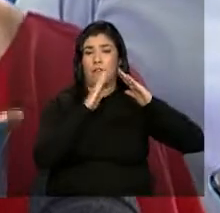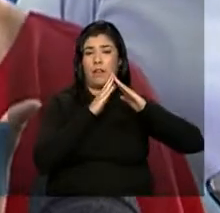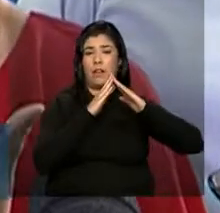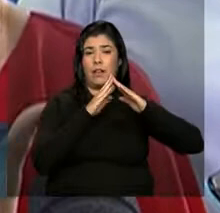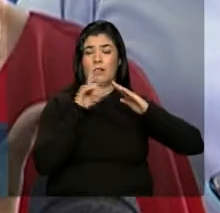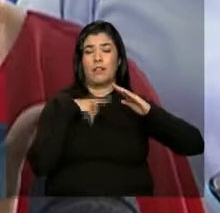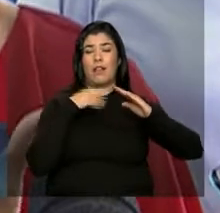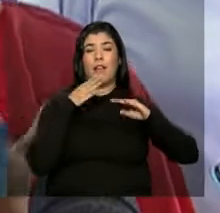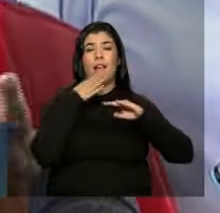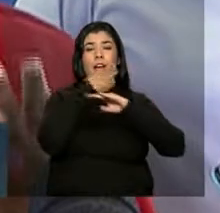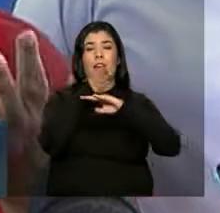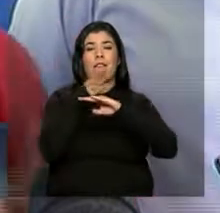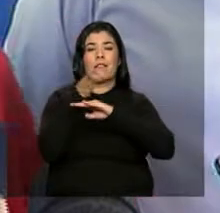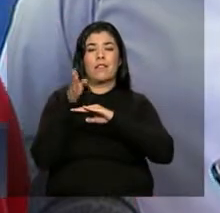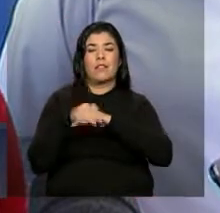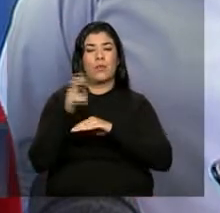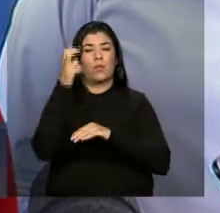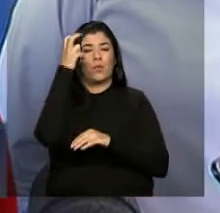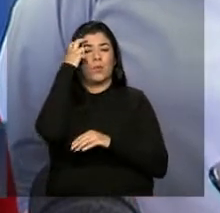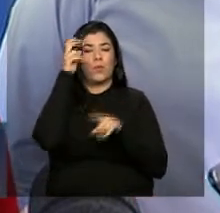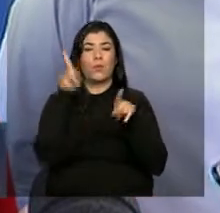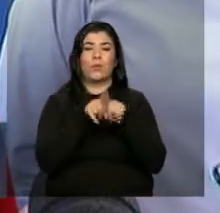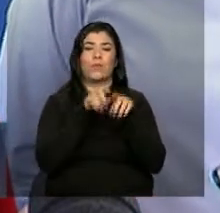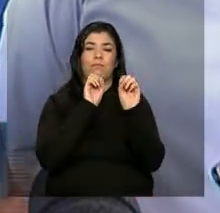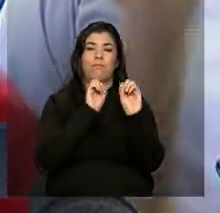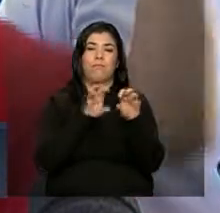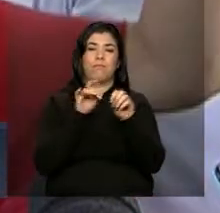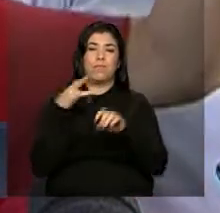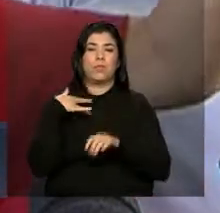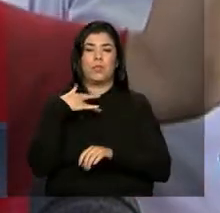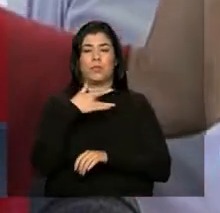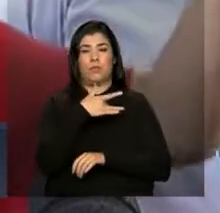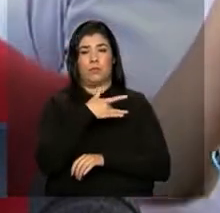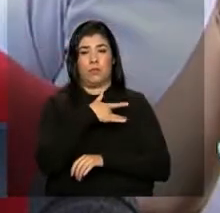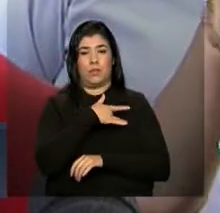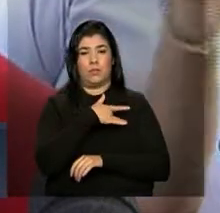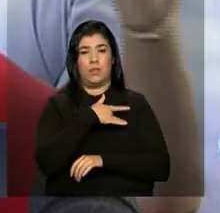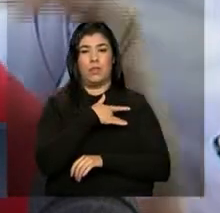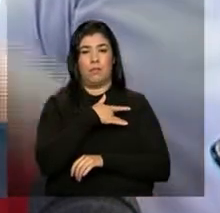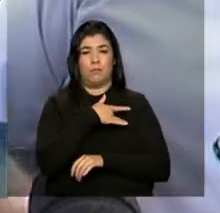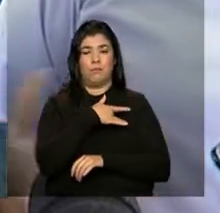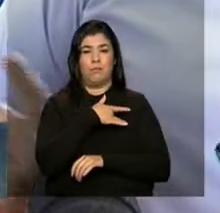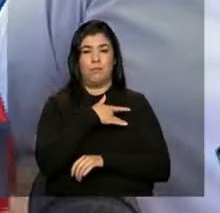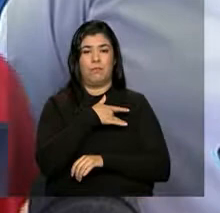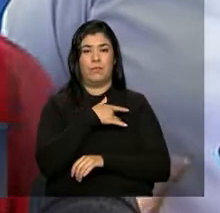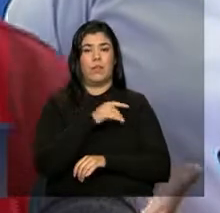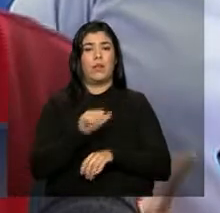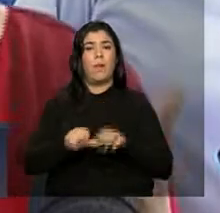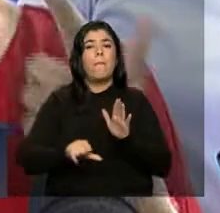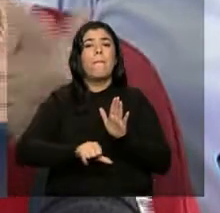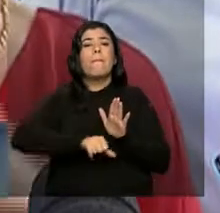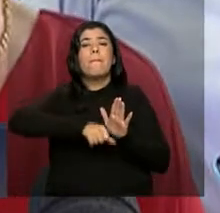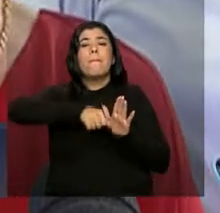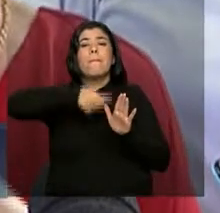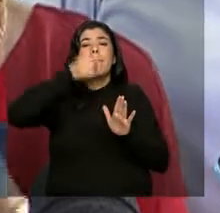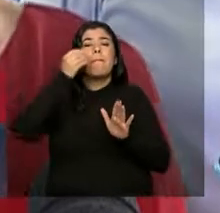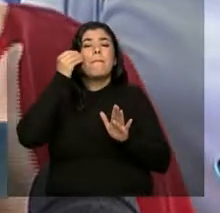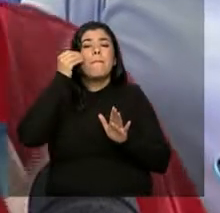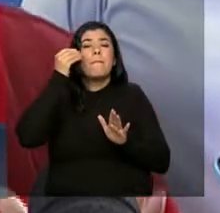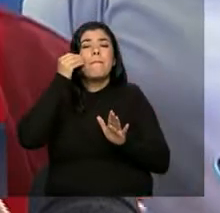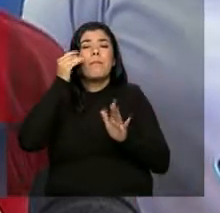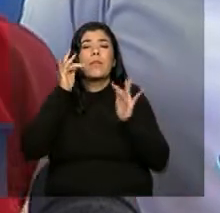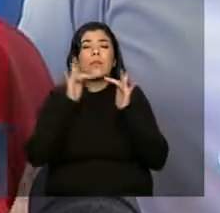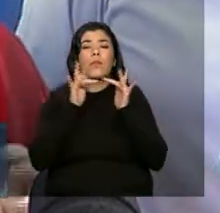acesso à cultura e acesso a serviços públicos de qualidade. Aqui vai ter um céu, o primeiro céu de cultura